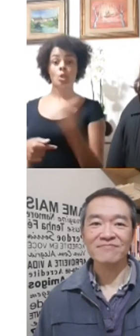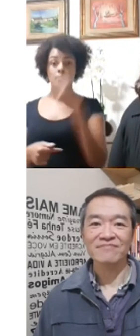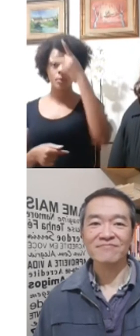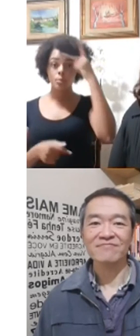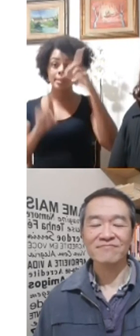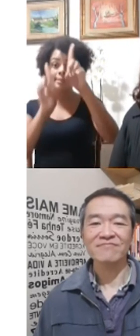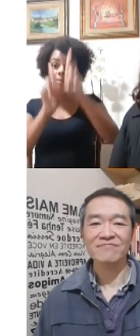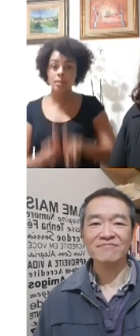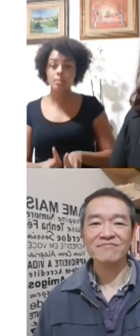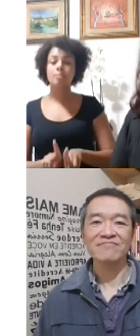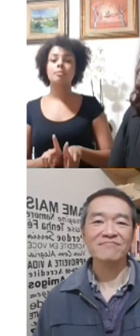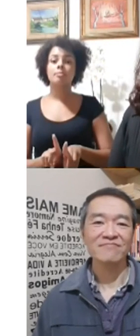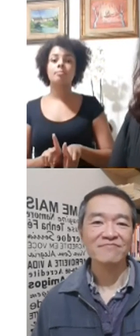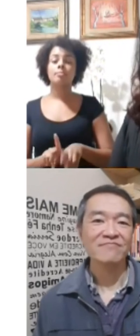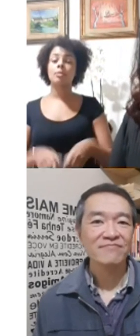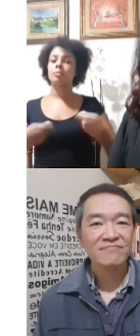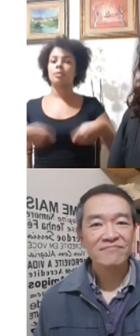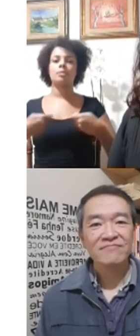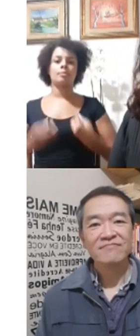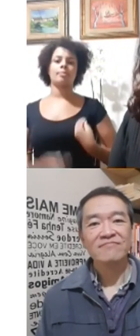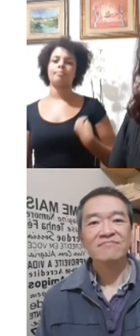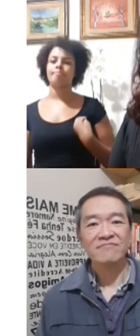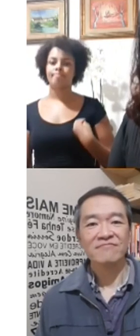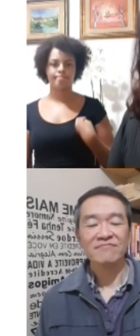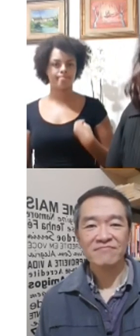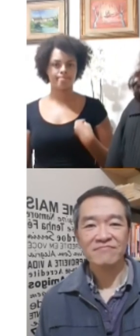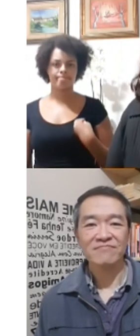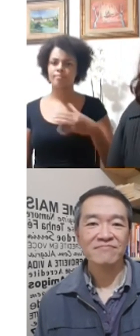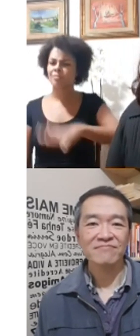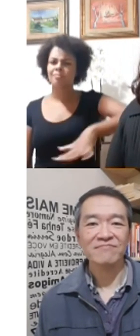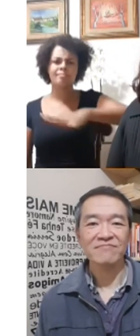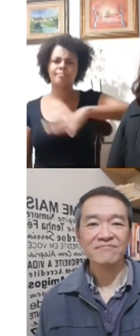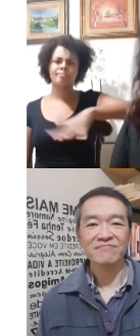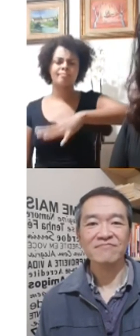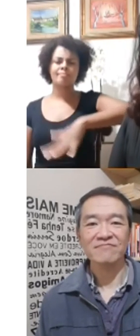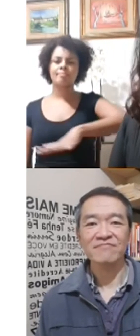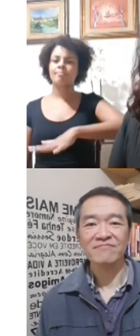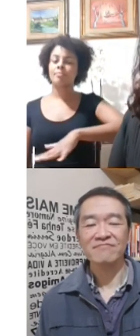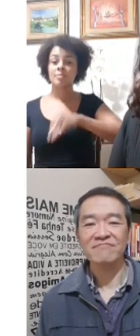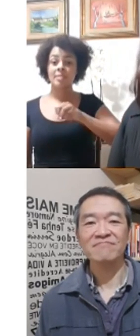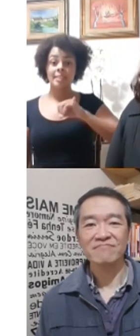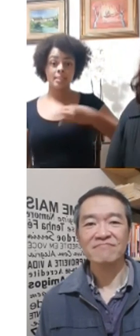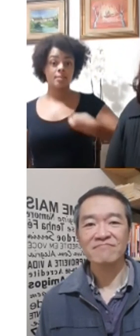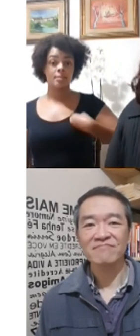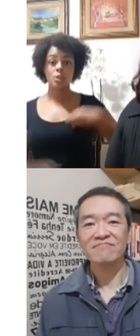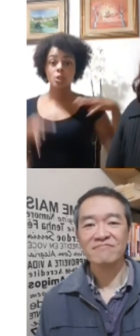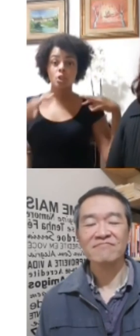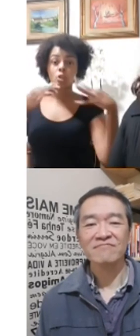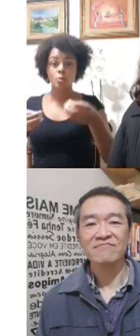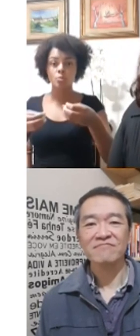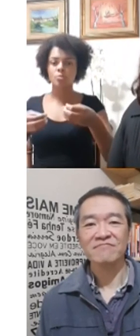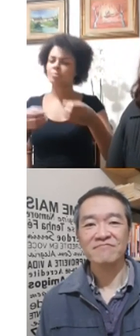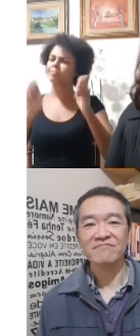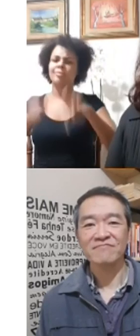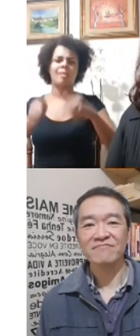deficiência, fixe essa participação em todos os espaços. Se a gente estiver em todos os espaços, a